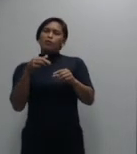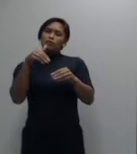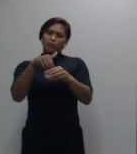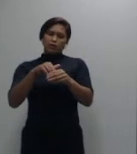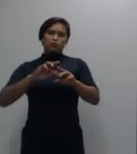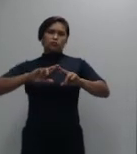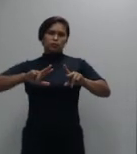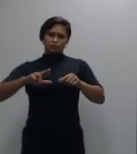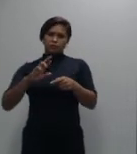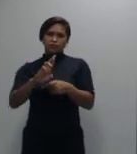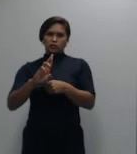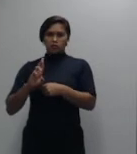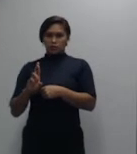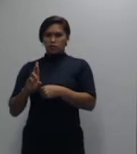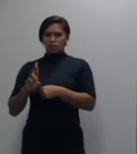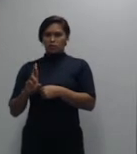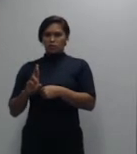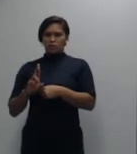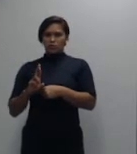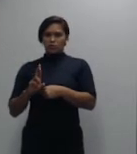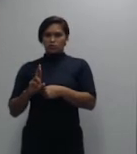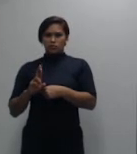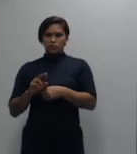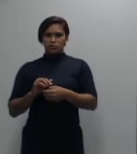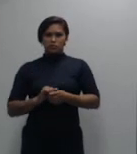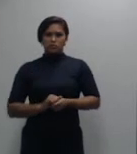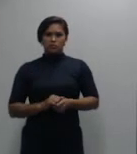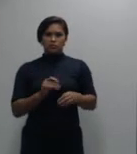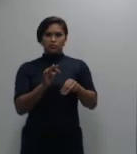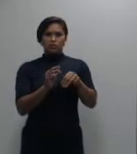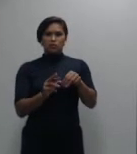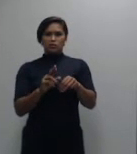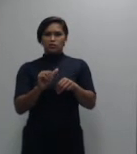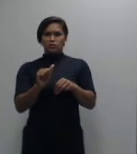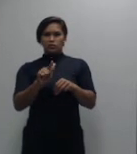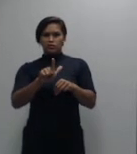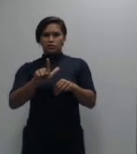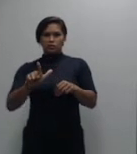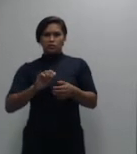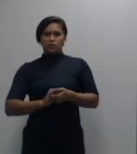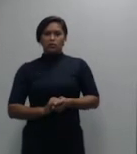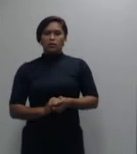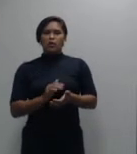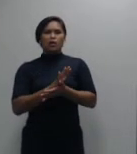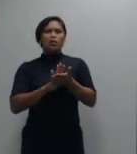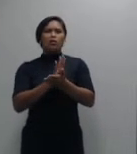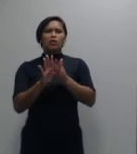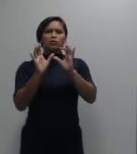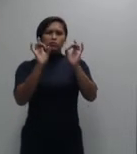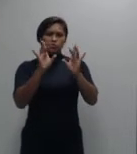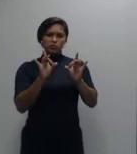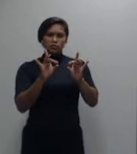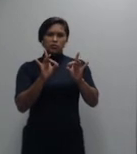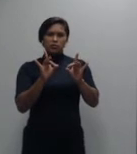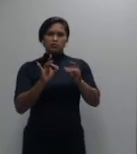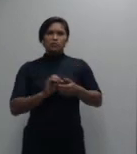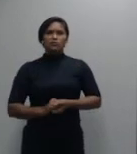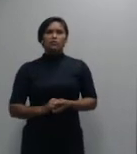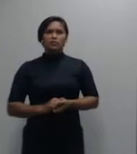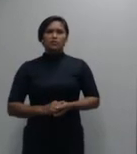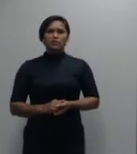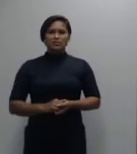com relação ao voto do eminente relator Ministro Raul Araújo como novinho é um destaque antes sempre